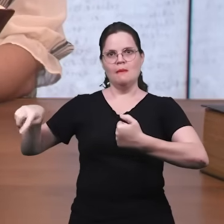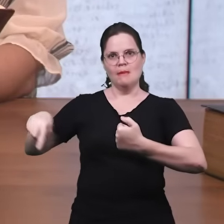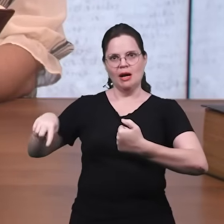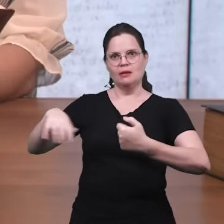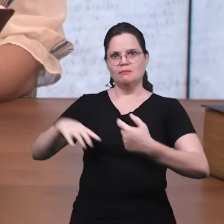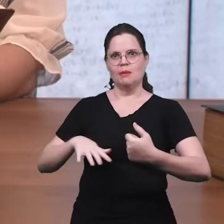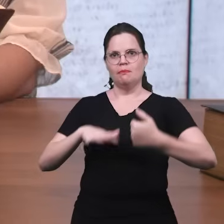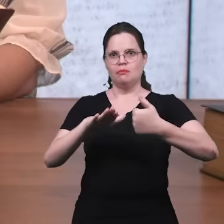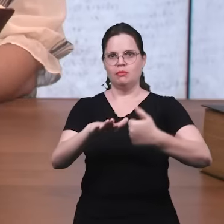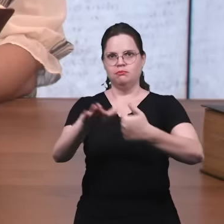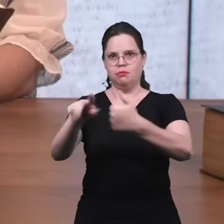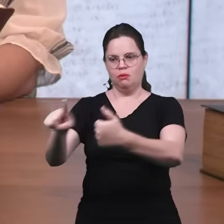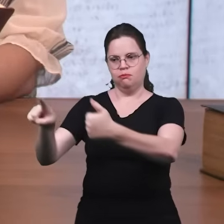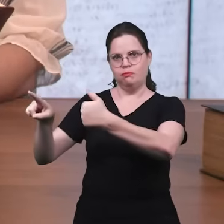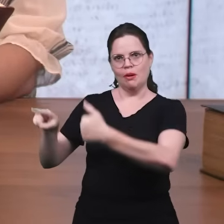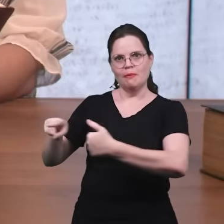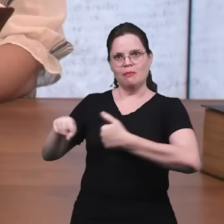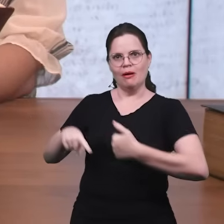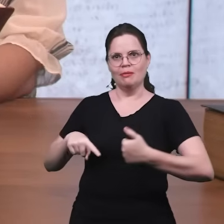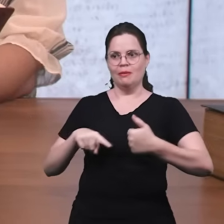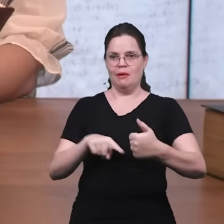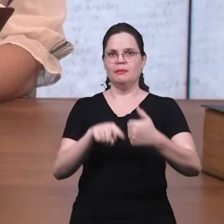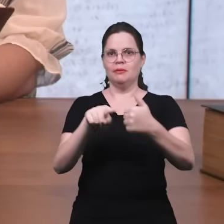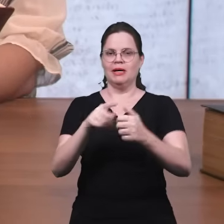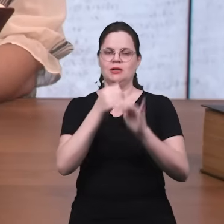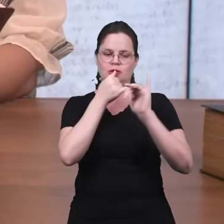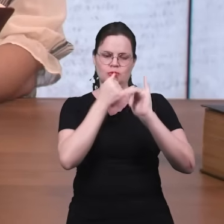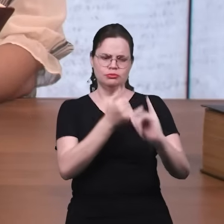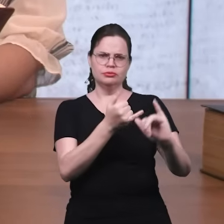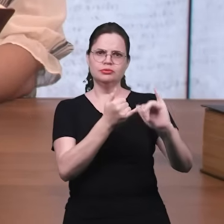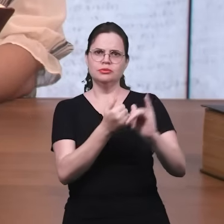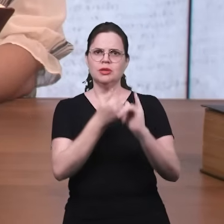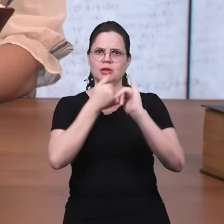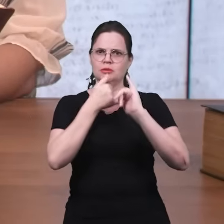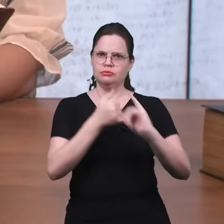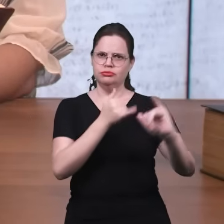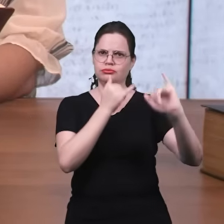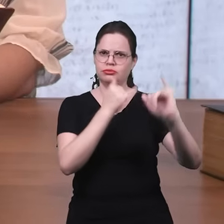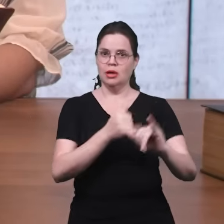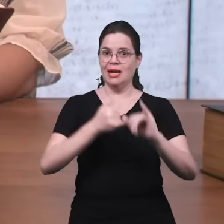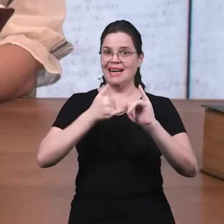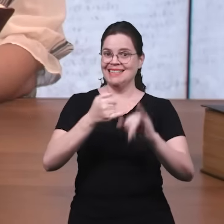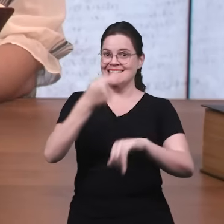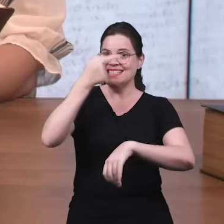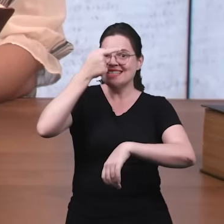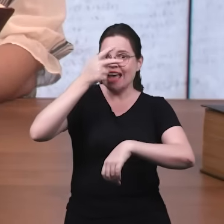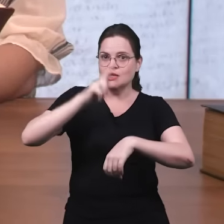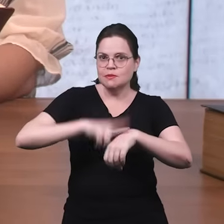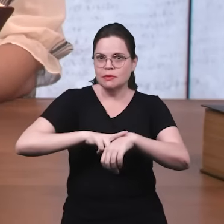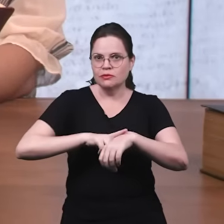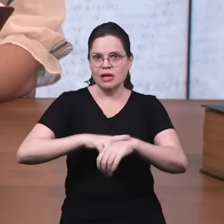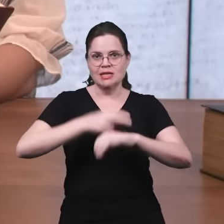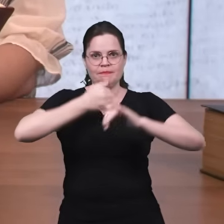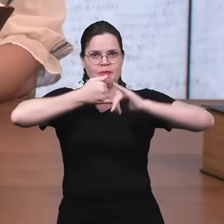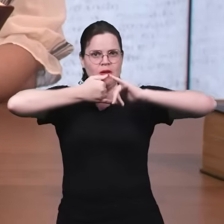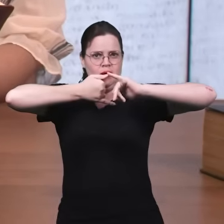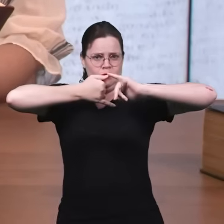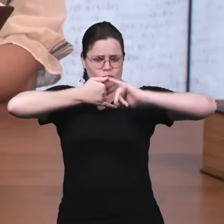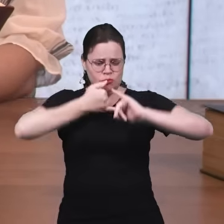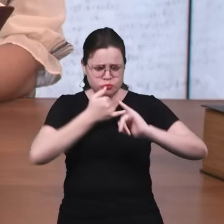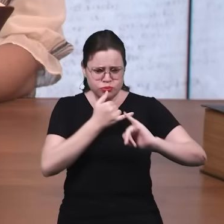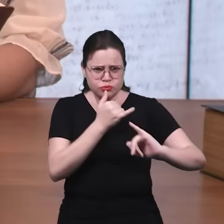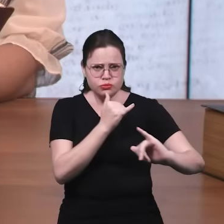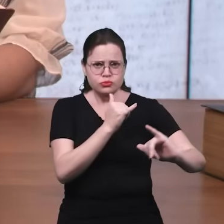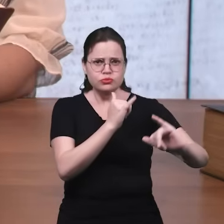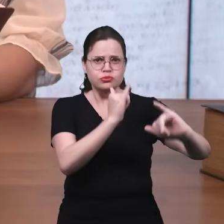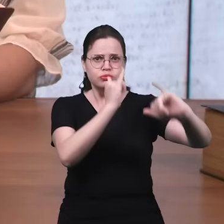que, tocando os sacerdotes a 7ª vez as buzinas, disse Josué ao